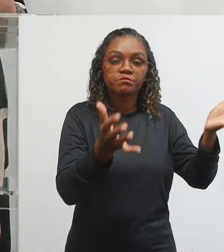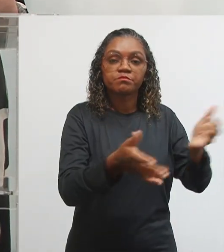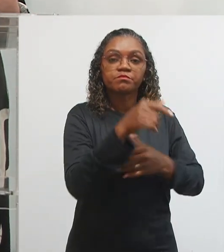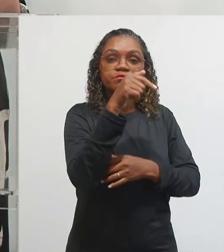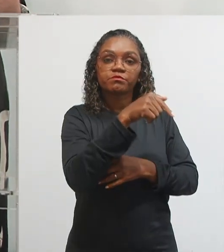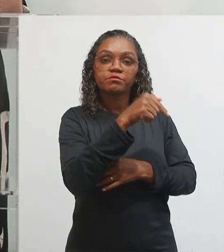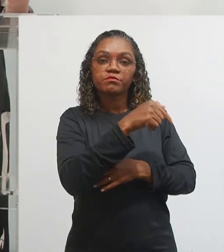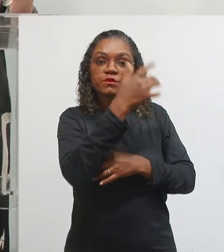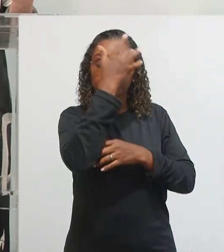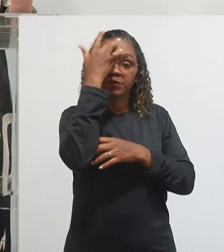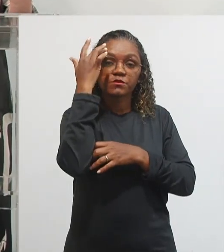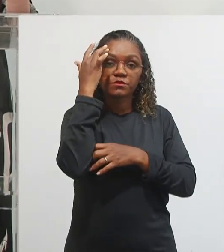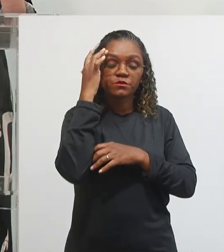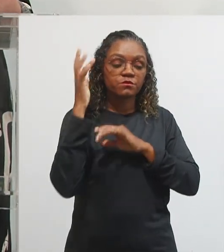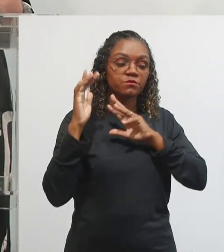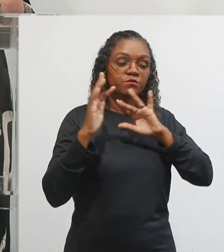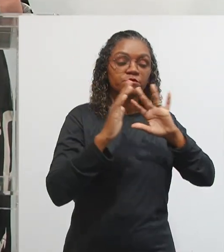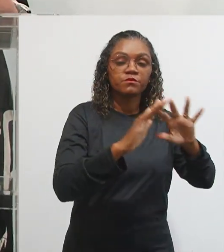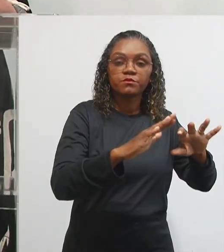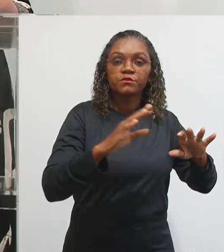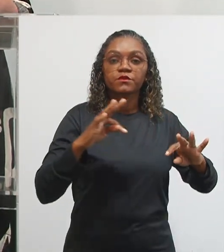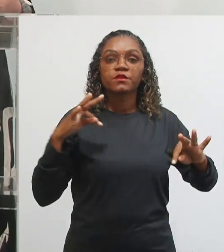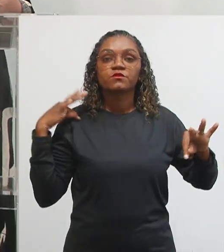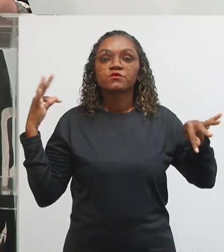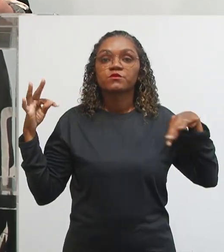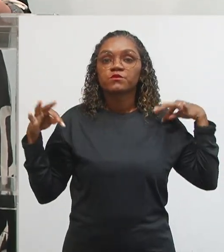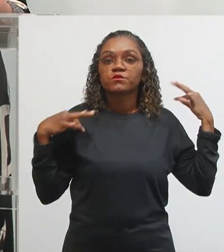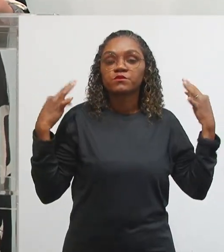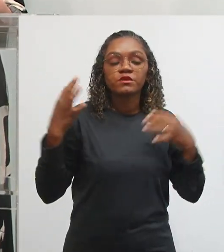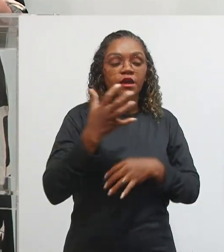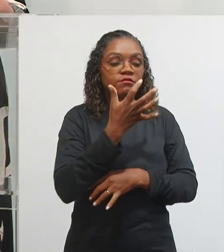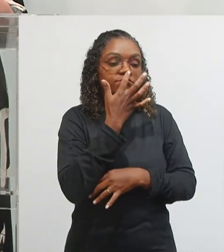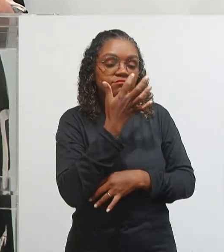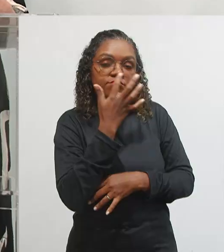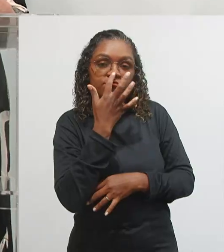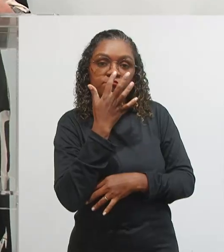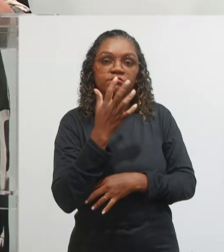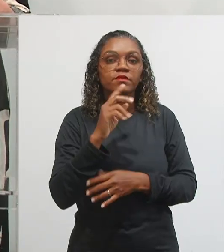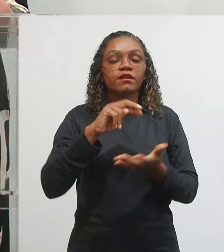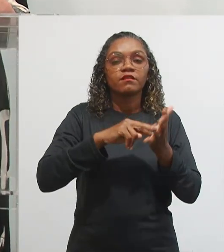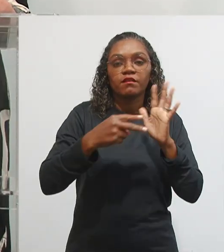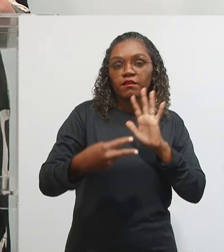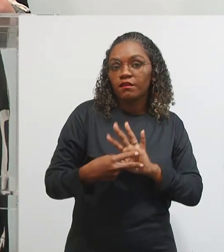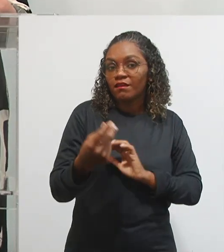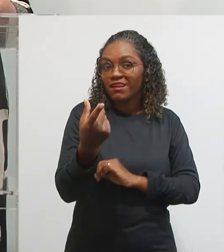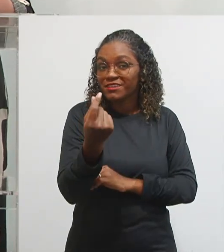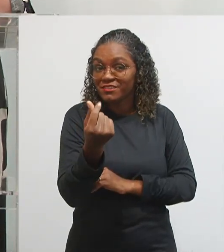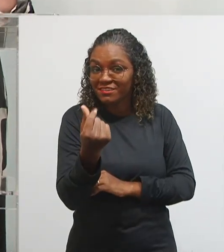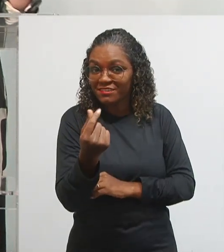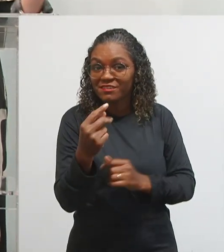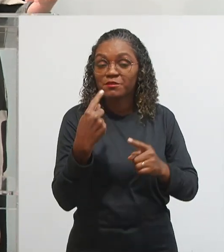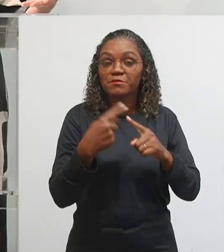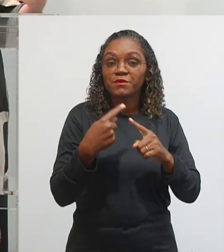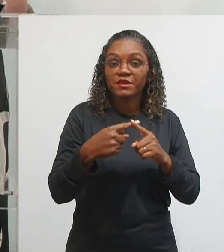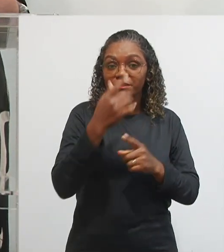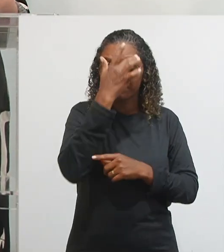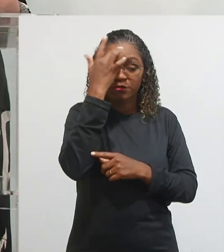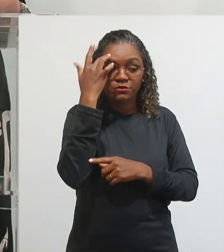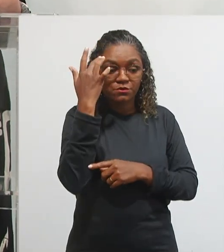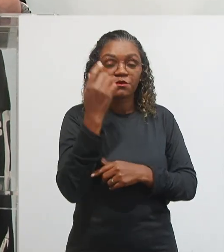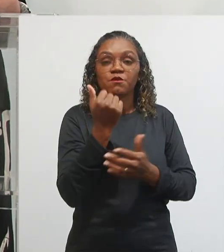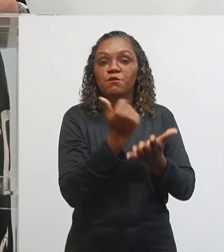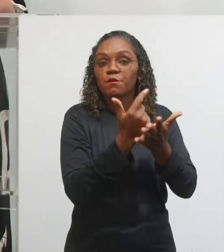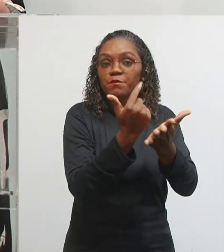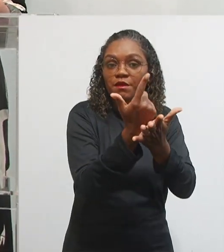chamar pessoas para visitar todo o local. Então isso traz desenvolvimento, traz renda, as pessoas vão lá, elas vão consumir, elas vão ir